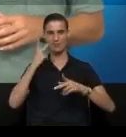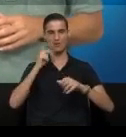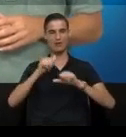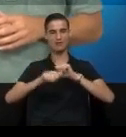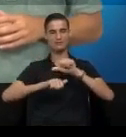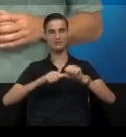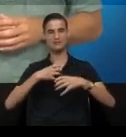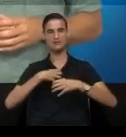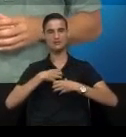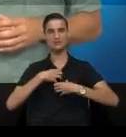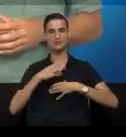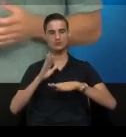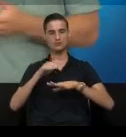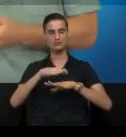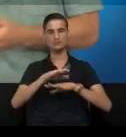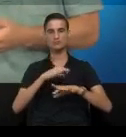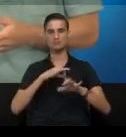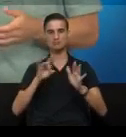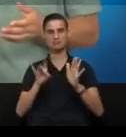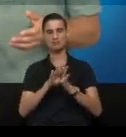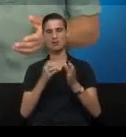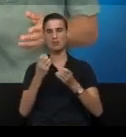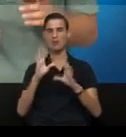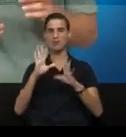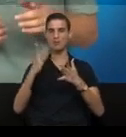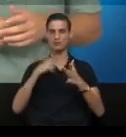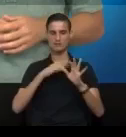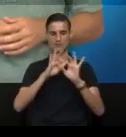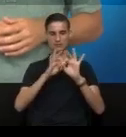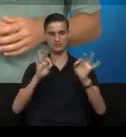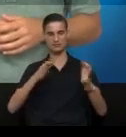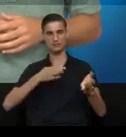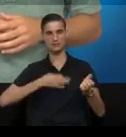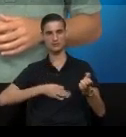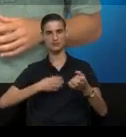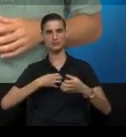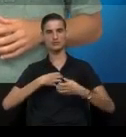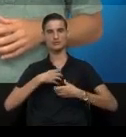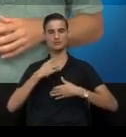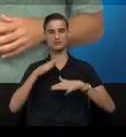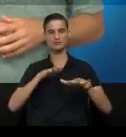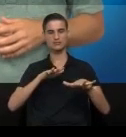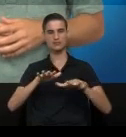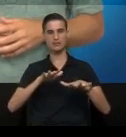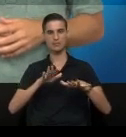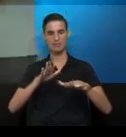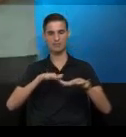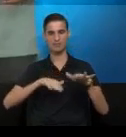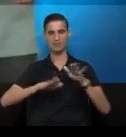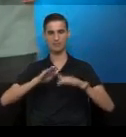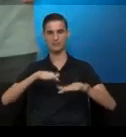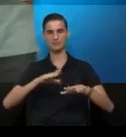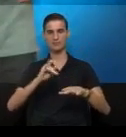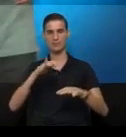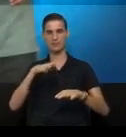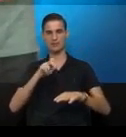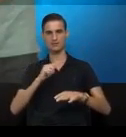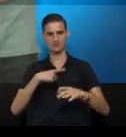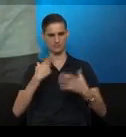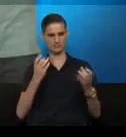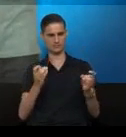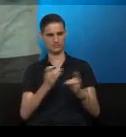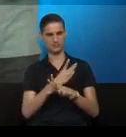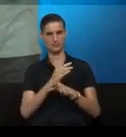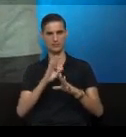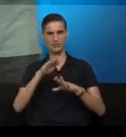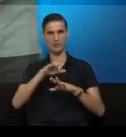modelar fenômenos ondulatórios, como ocorre nas cordas do instrumento ou na vibração de membranas. A solução da equação